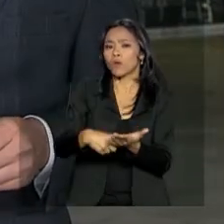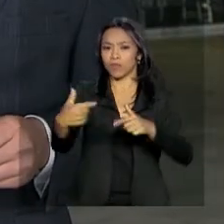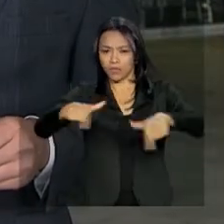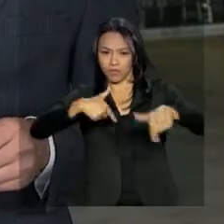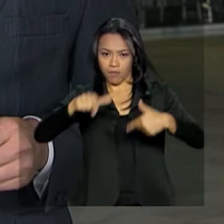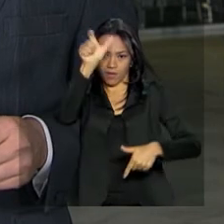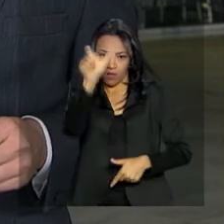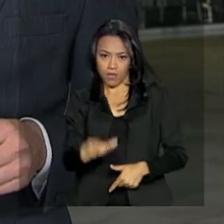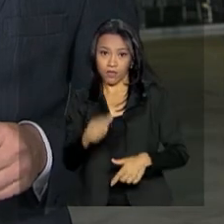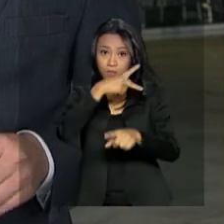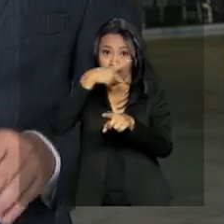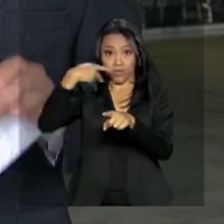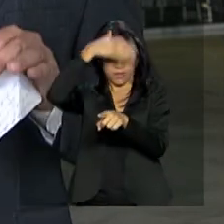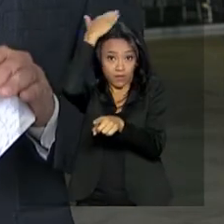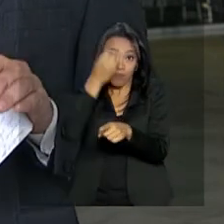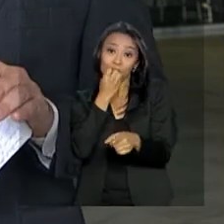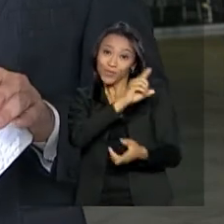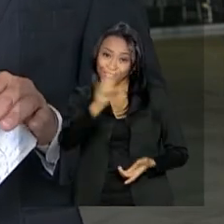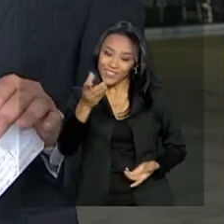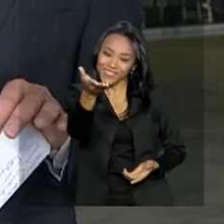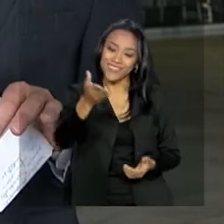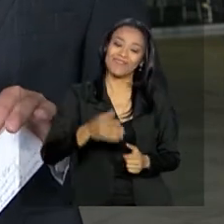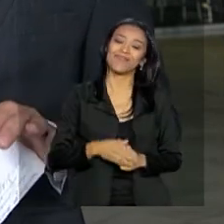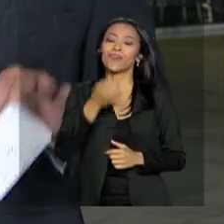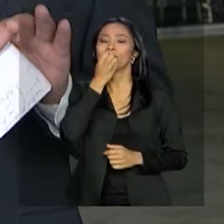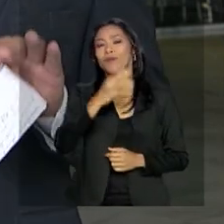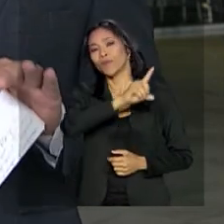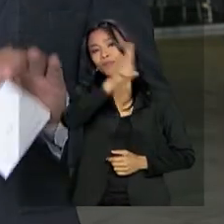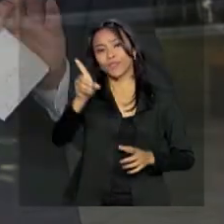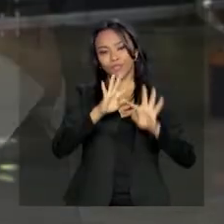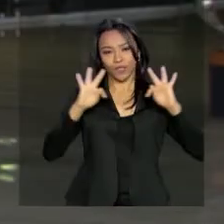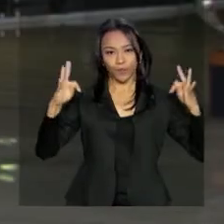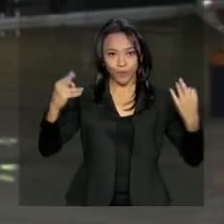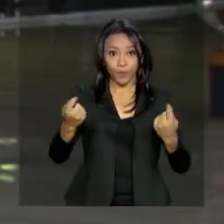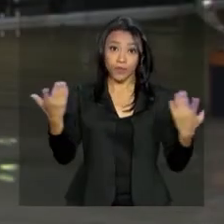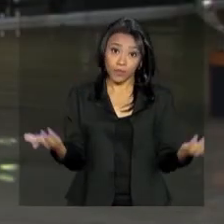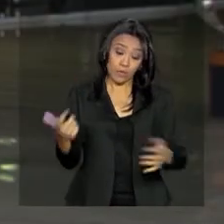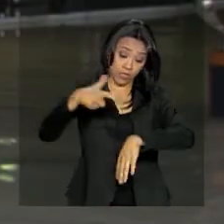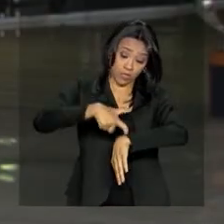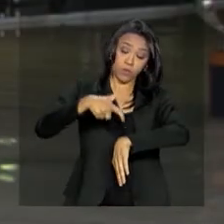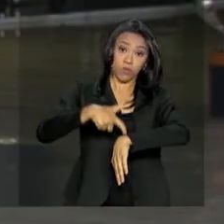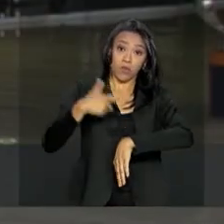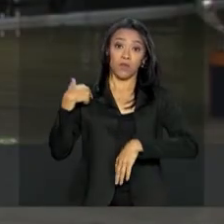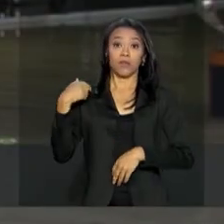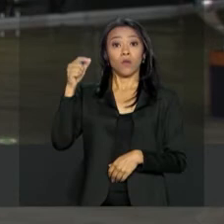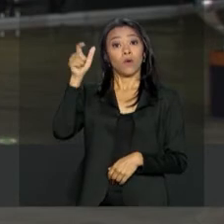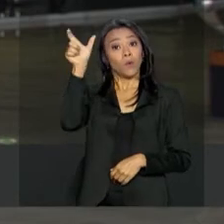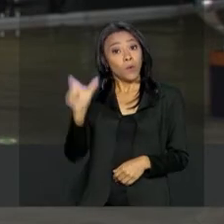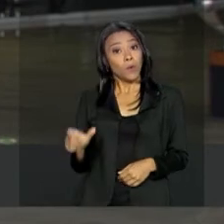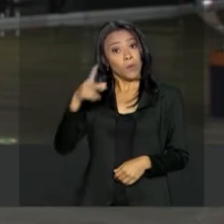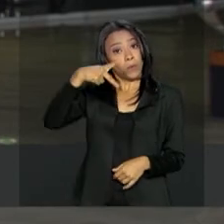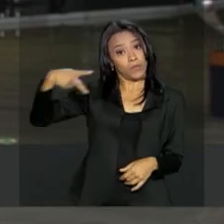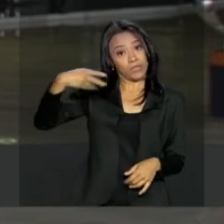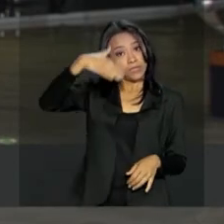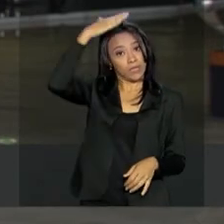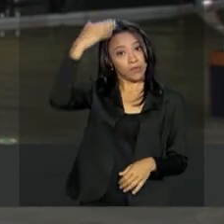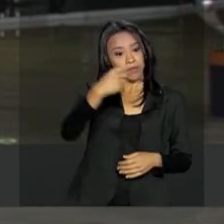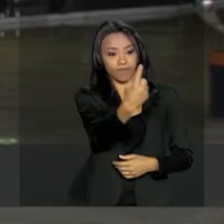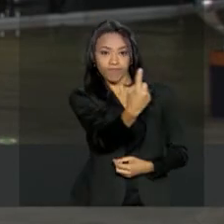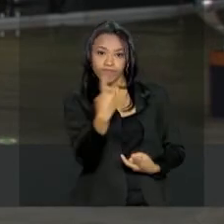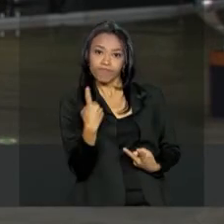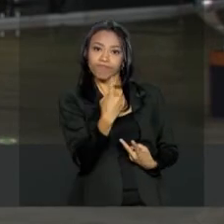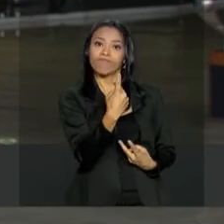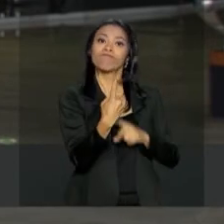Michel Temer. Bom dia, Ney. Bom dia, Márcia. Bom dia a todos. Pois é, Márcia, neste momento o presidente Michel Temer recebe aqui no Palácio do Planalto